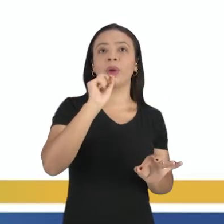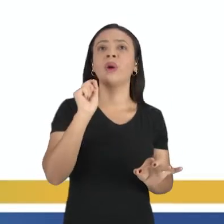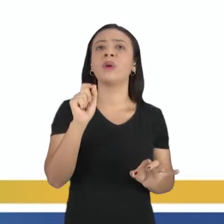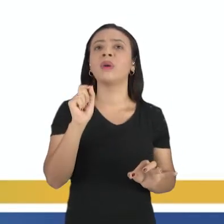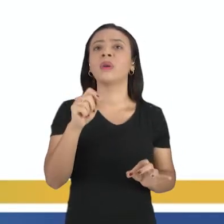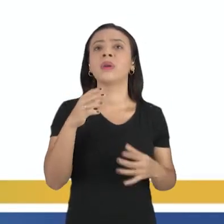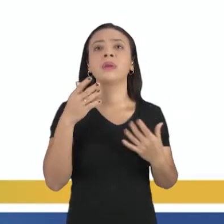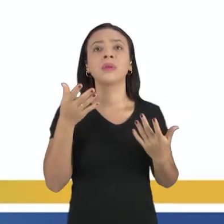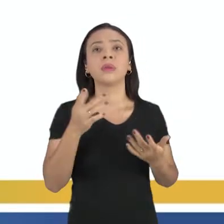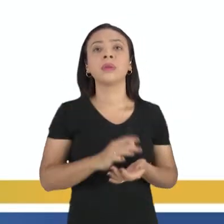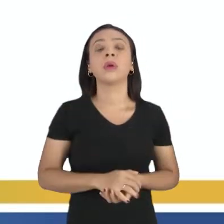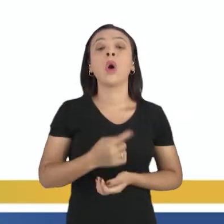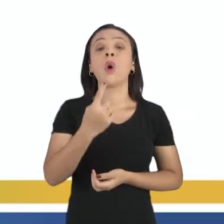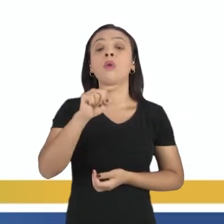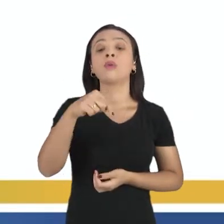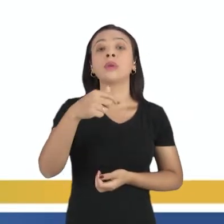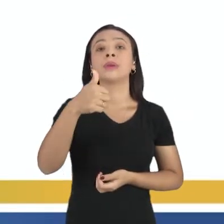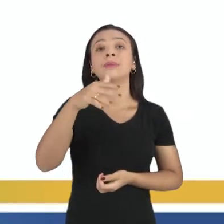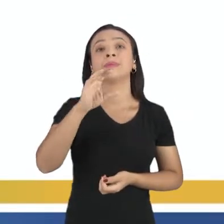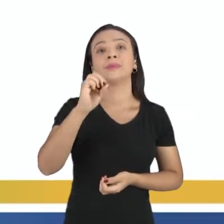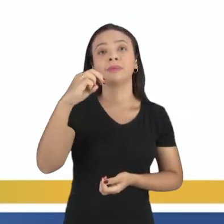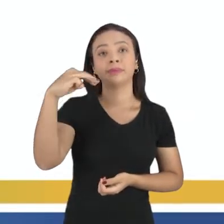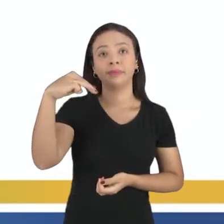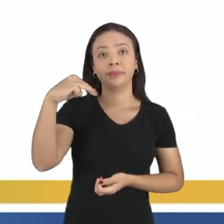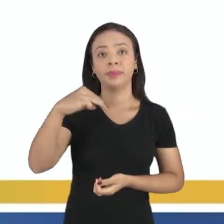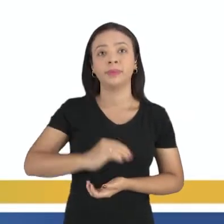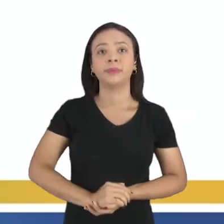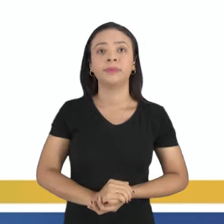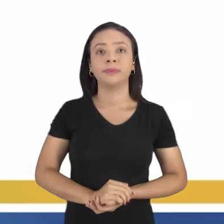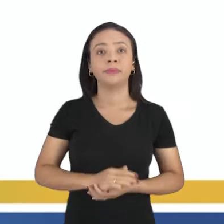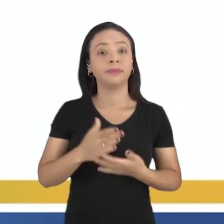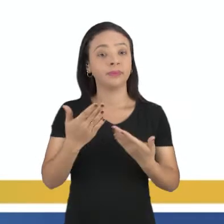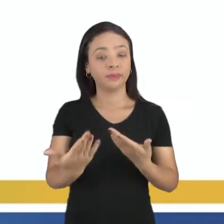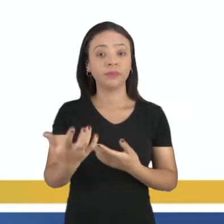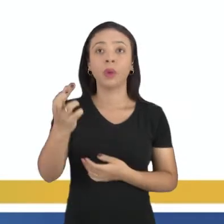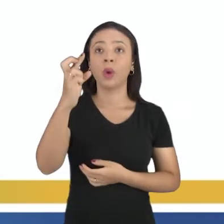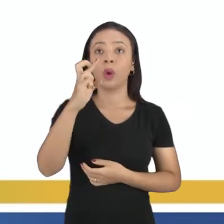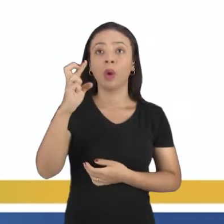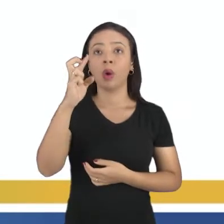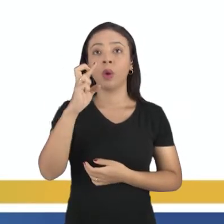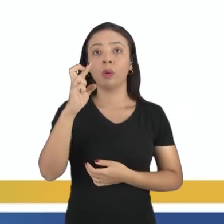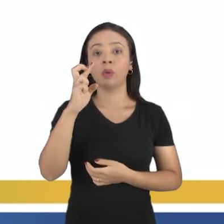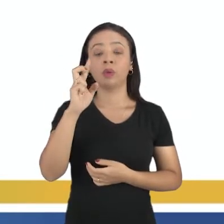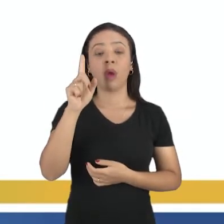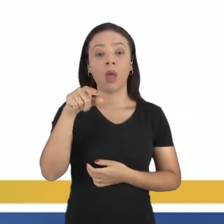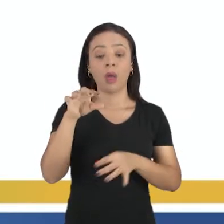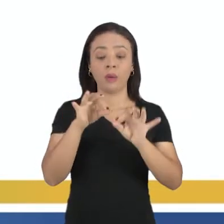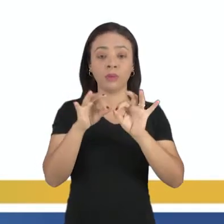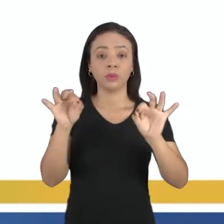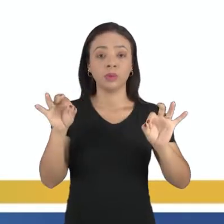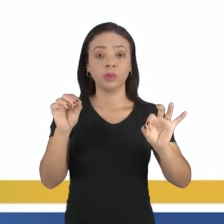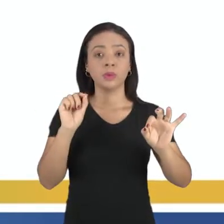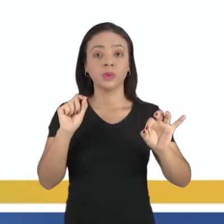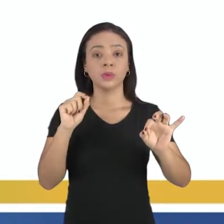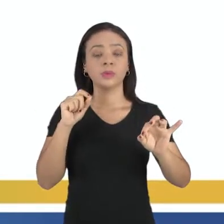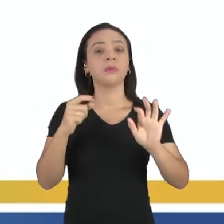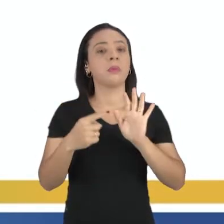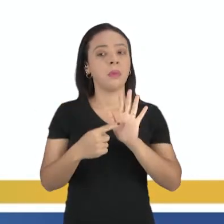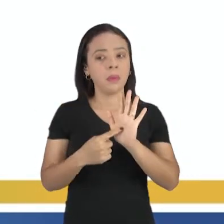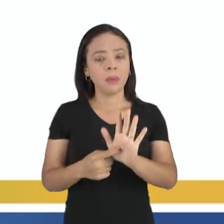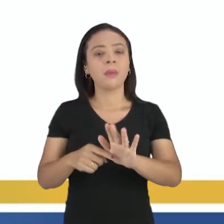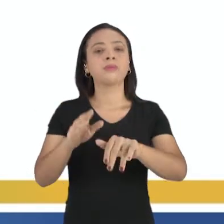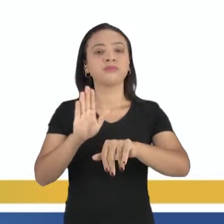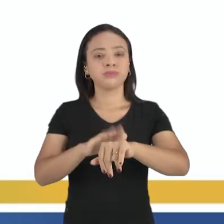seria 1,10 metros, Observe que esta é uma medida que mais se repete